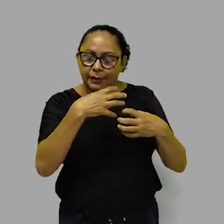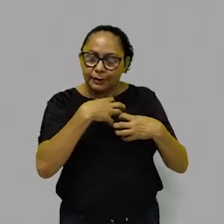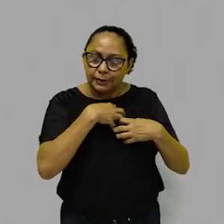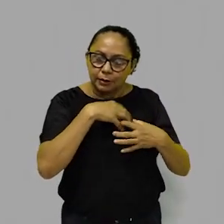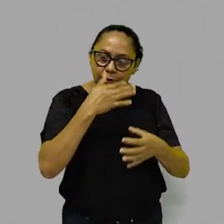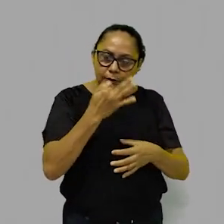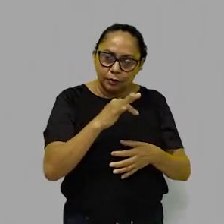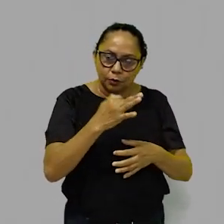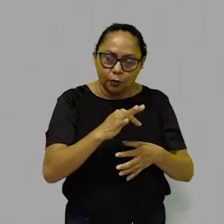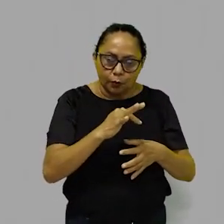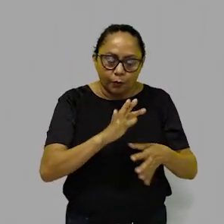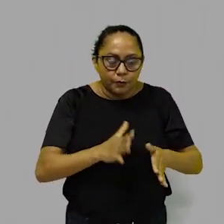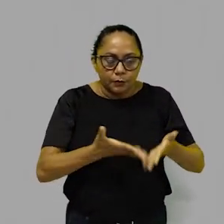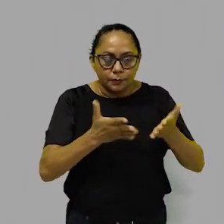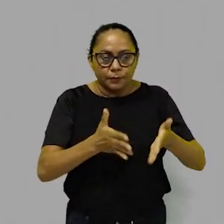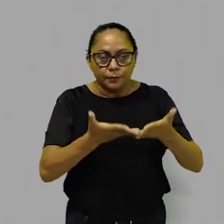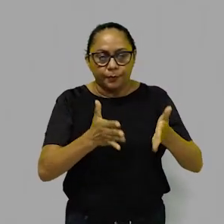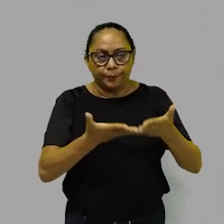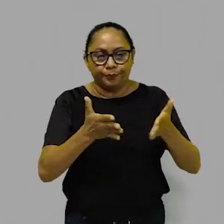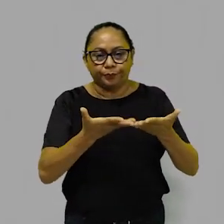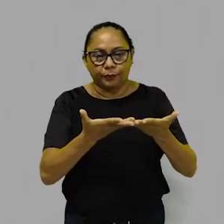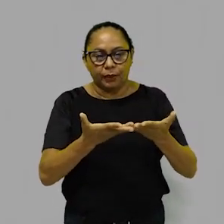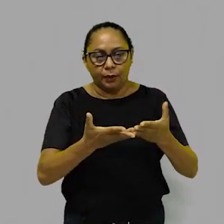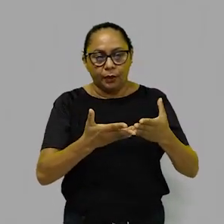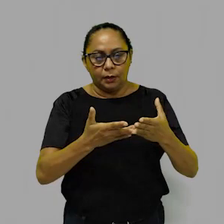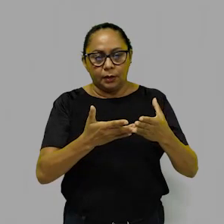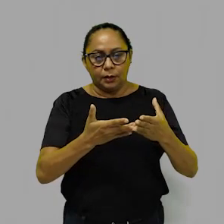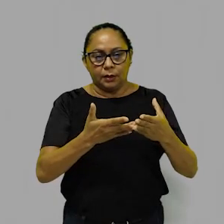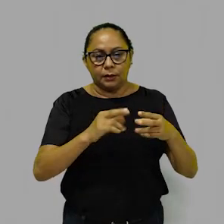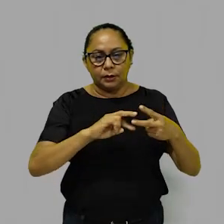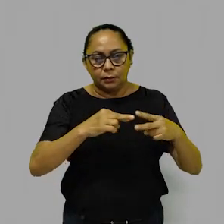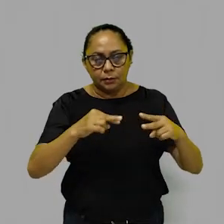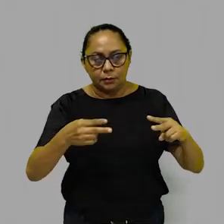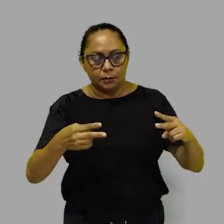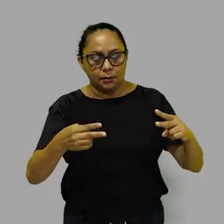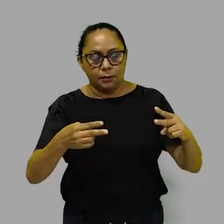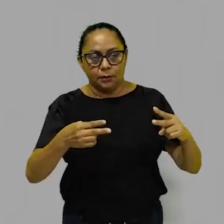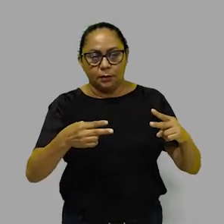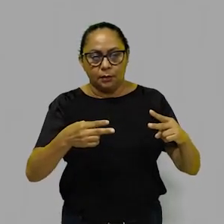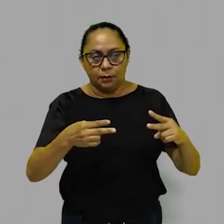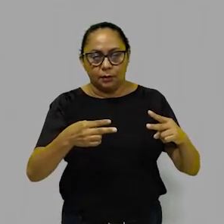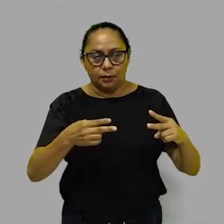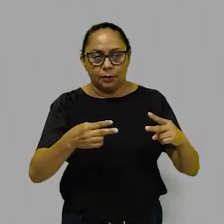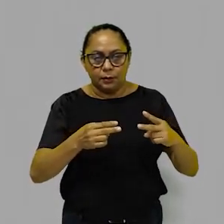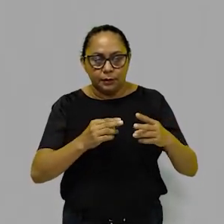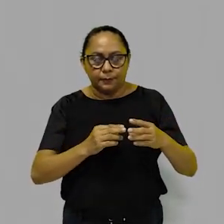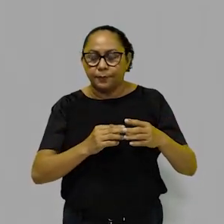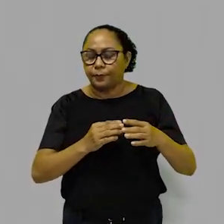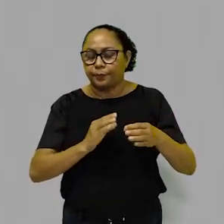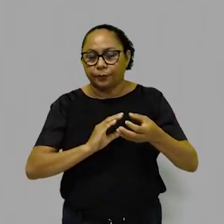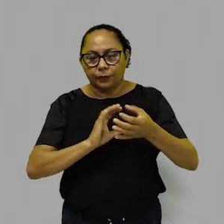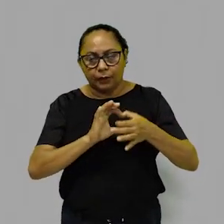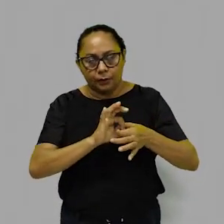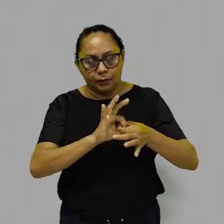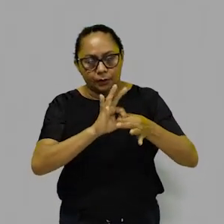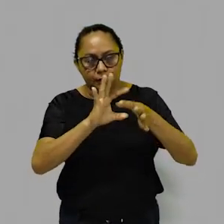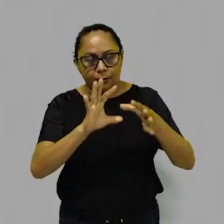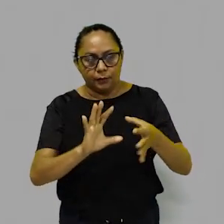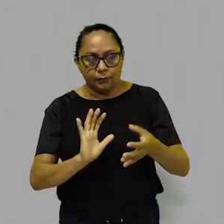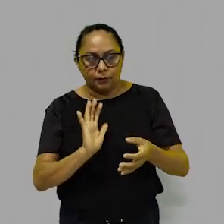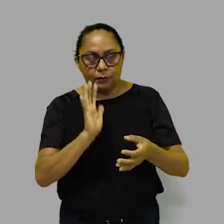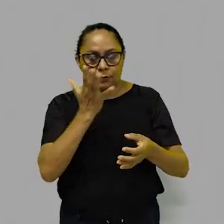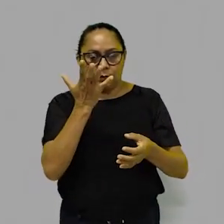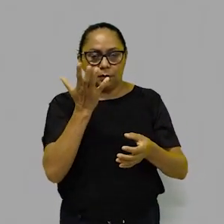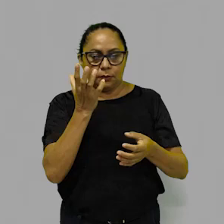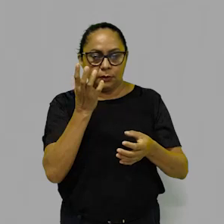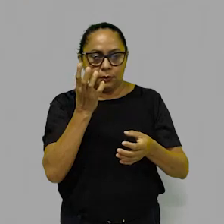que as células que formam os vasos sanguíneos, elas permitam que